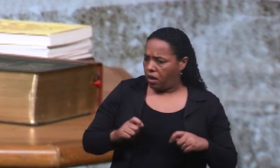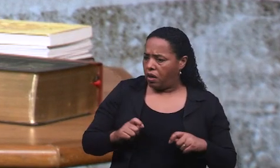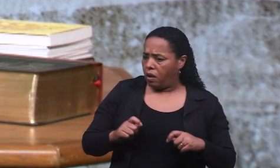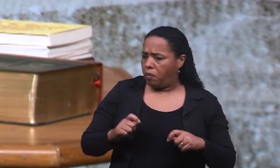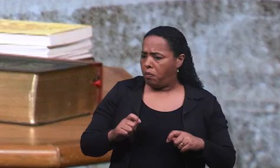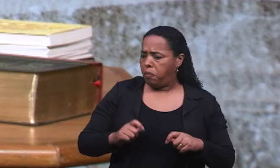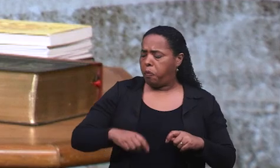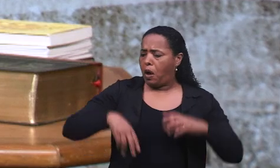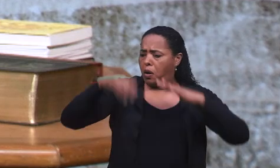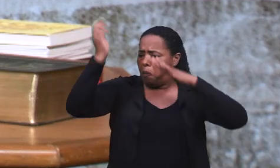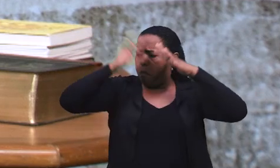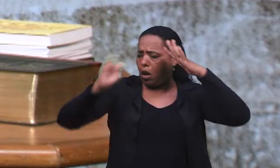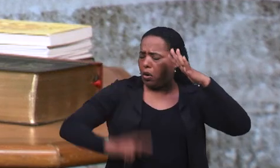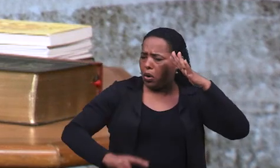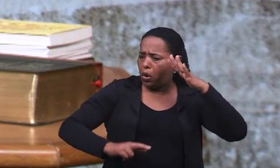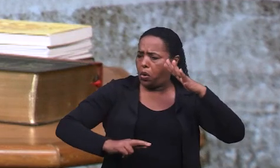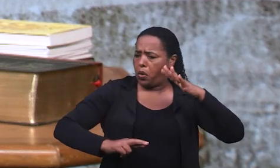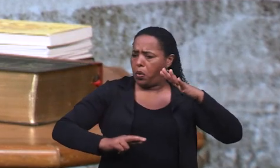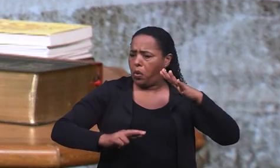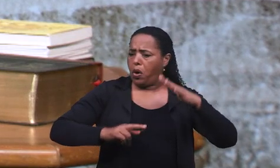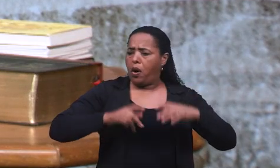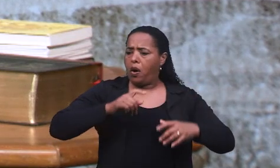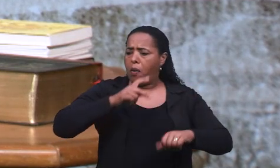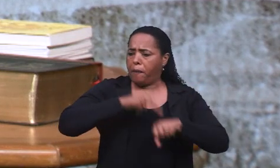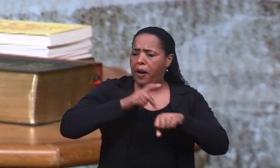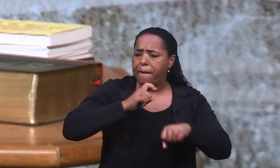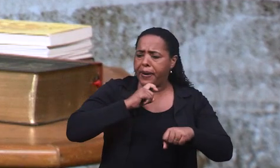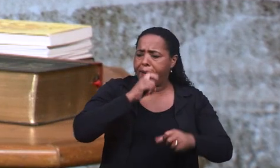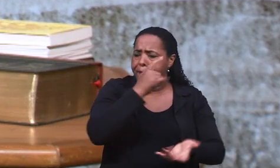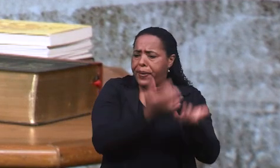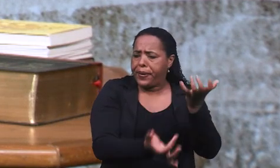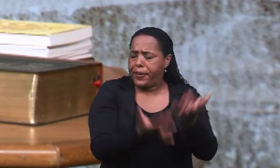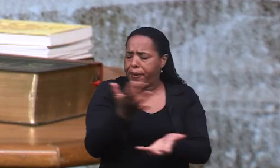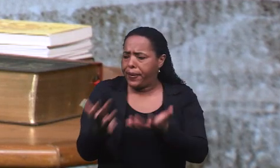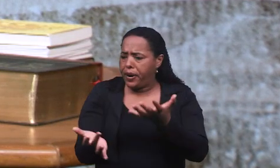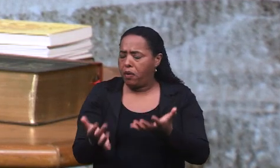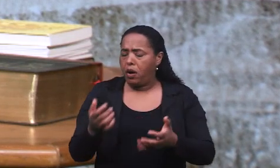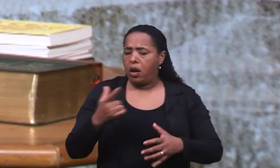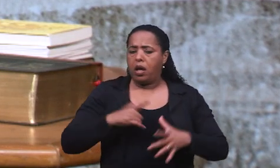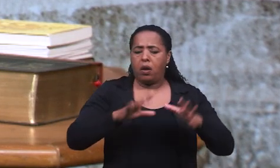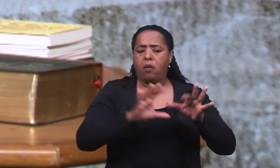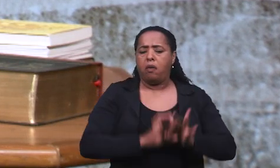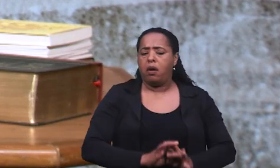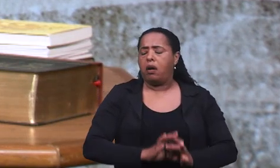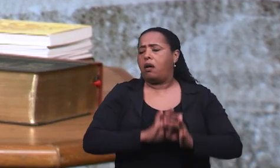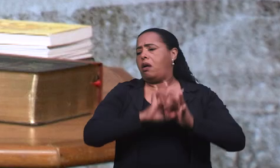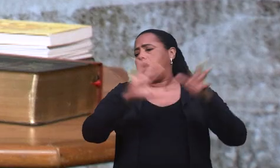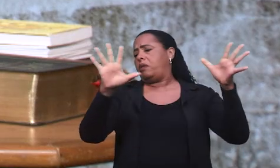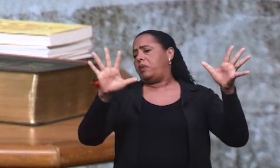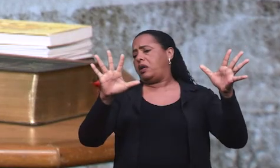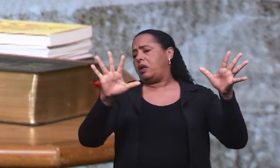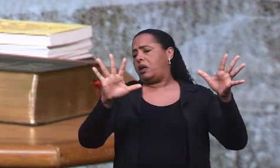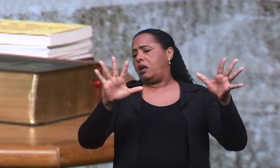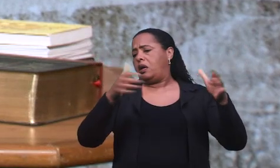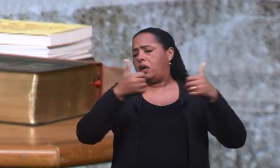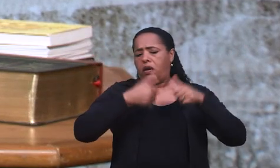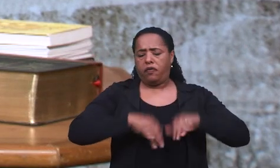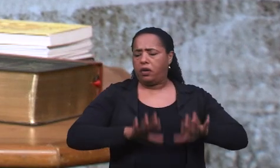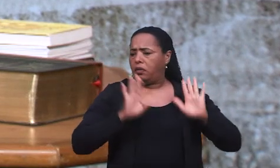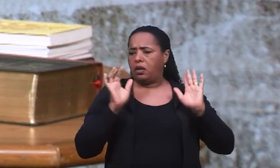mais trovões de Deus e nem saraiva, e eu vos deixarei ir e não ficarei mais